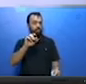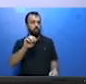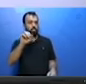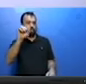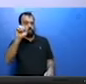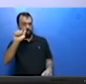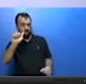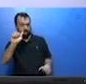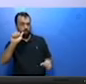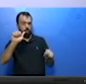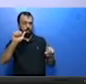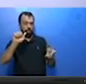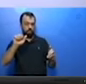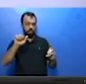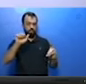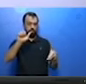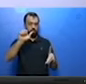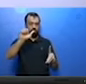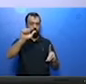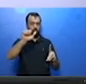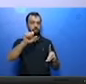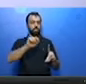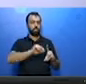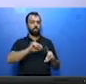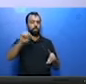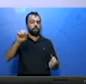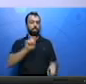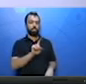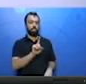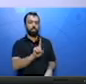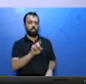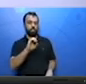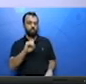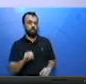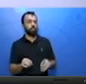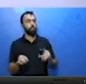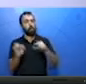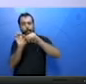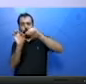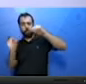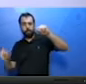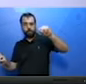Agora vamos achar esse tamanho aqui, ó, o AB. A hipotenusa é o y.